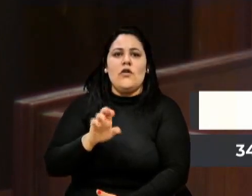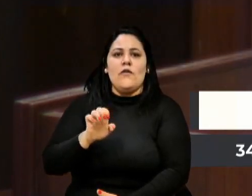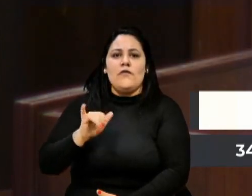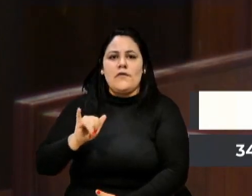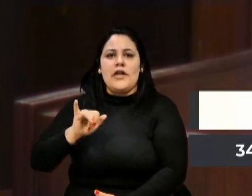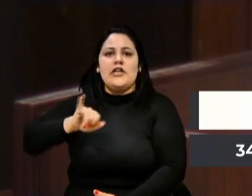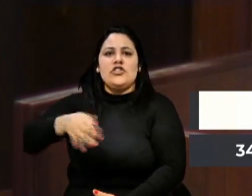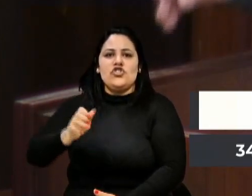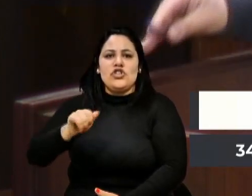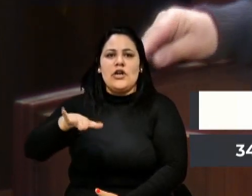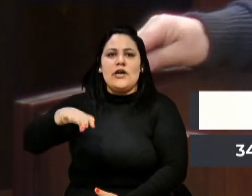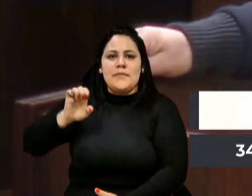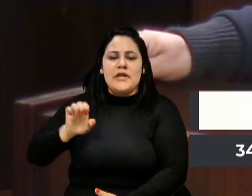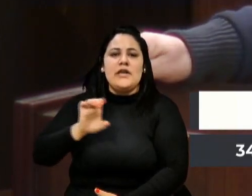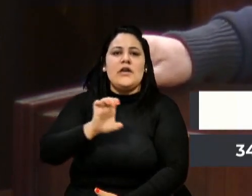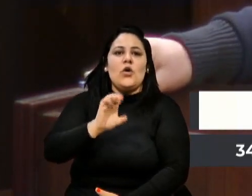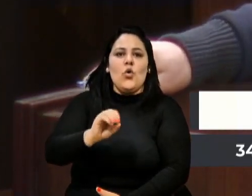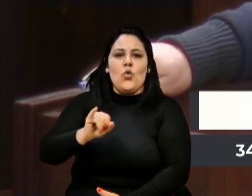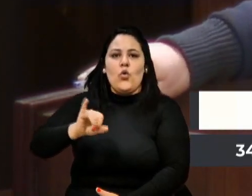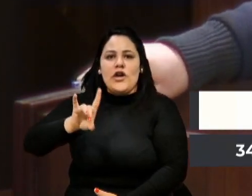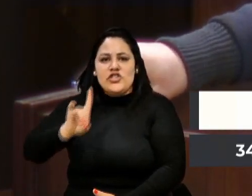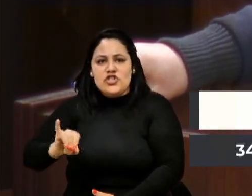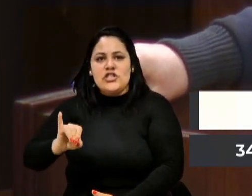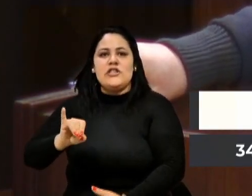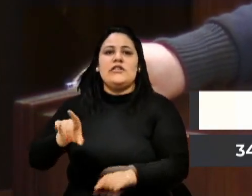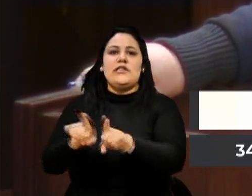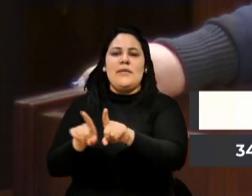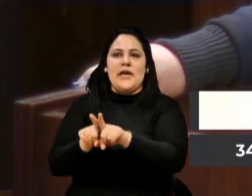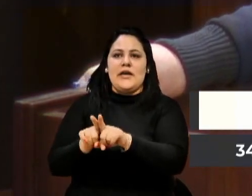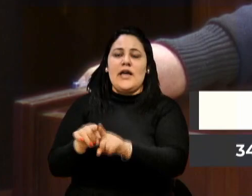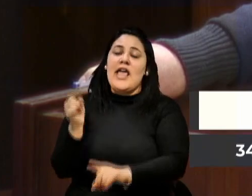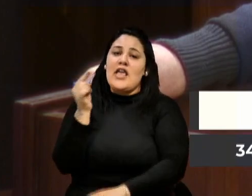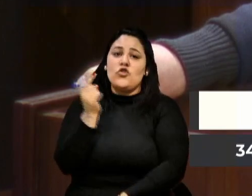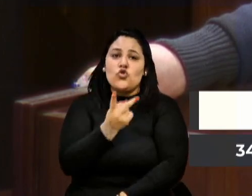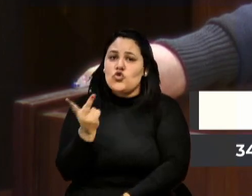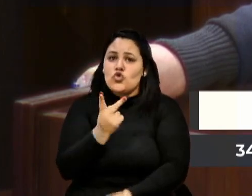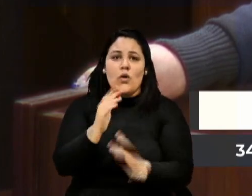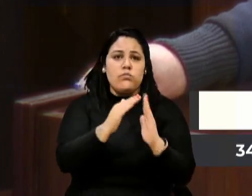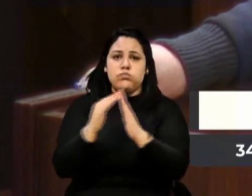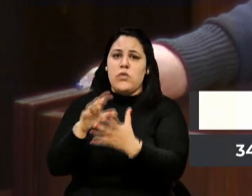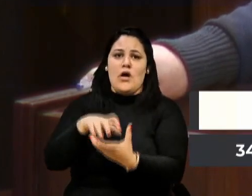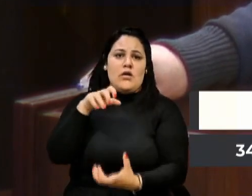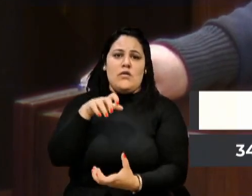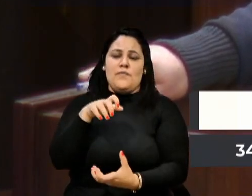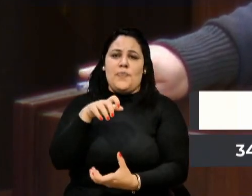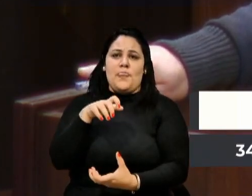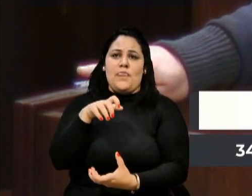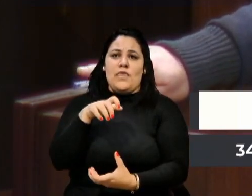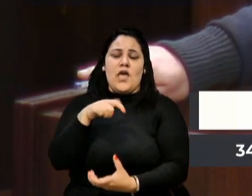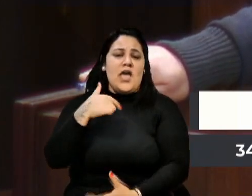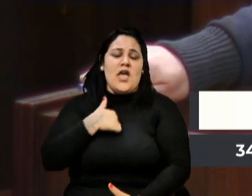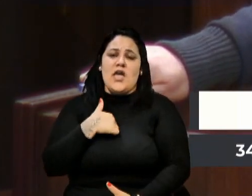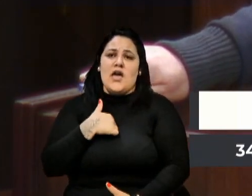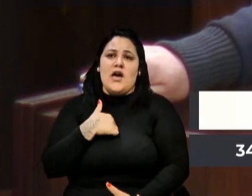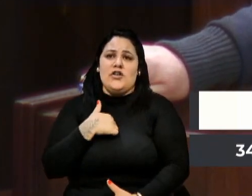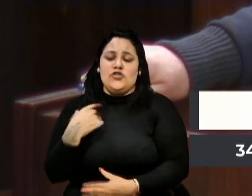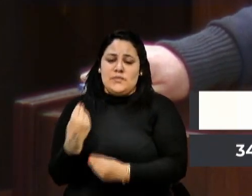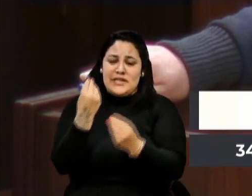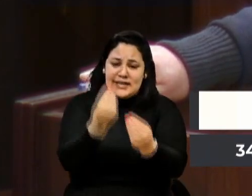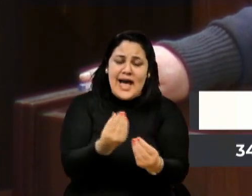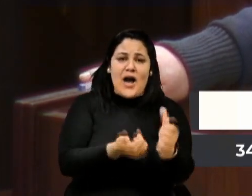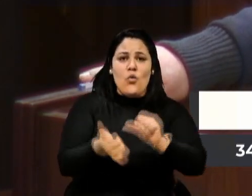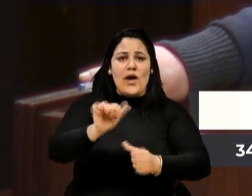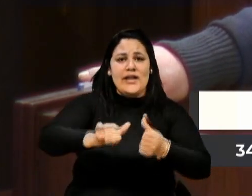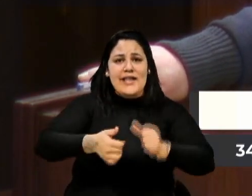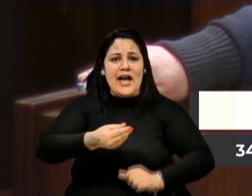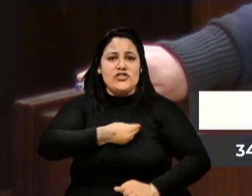tanto do Lar da Velhice, tanto do Recanto da Compaixão. Nós não podemos aumentar a expectativa de vida se, na mesma proporção, ter a qualidade de vida para os